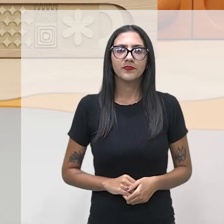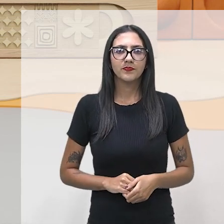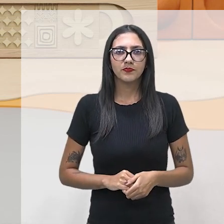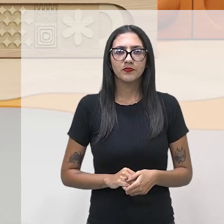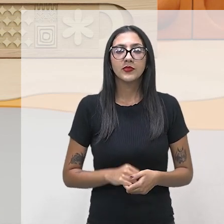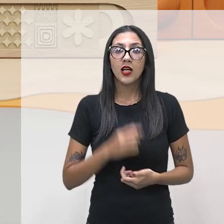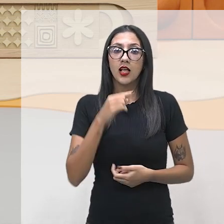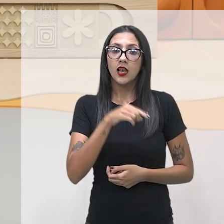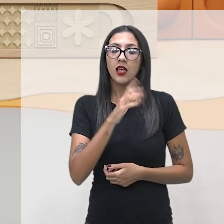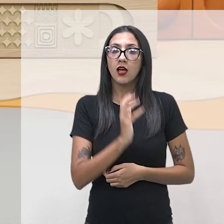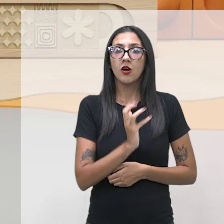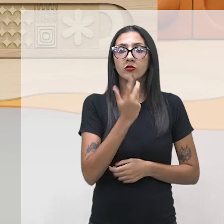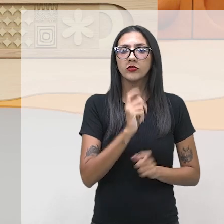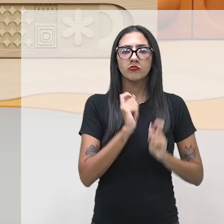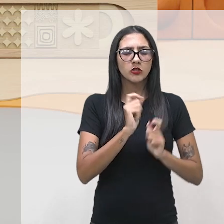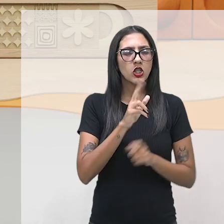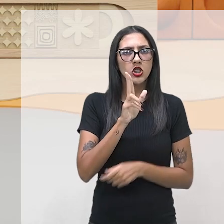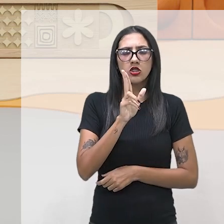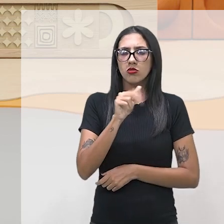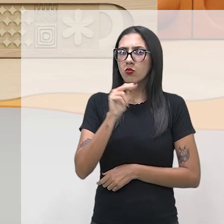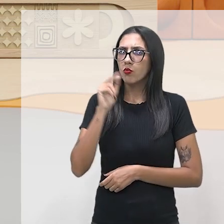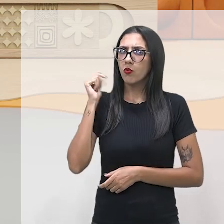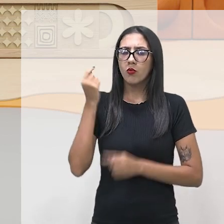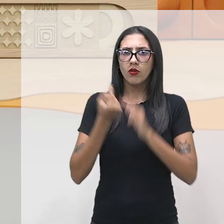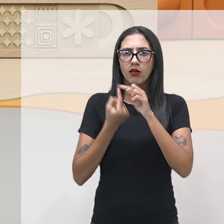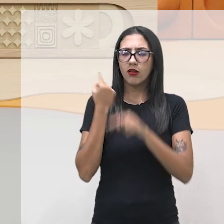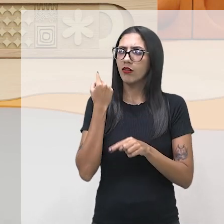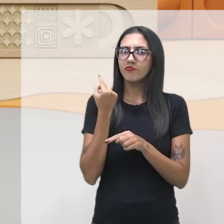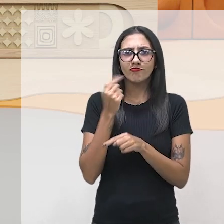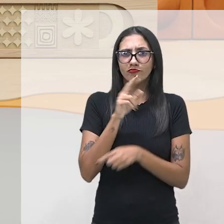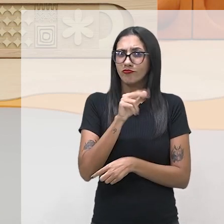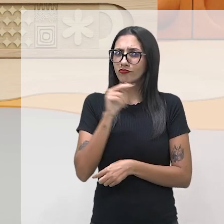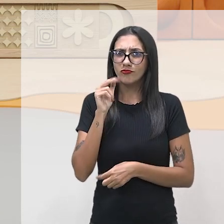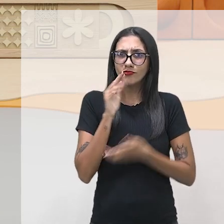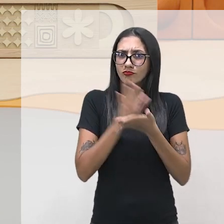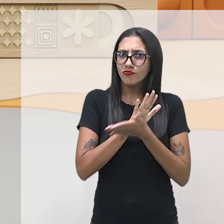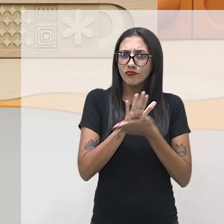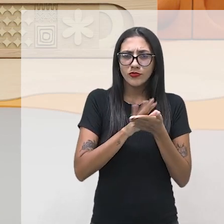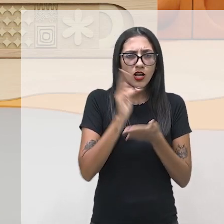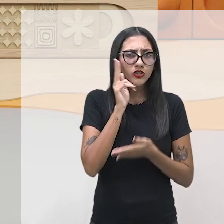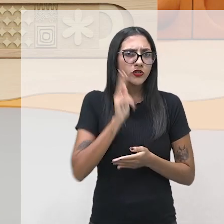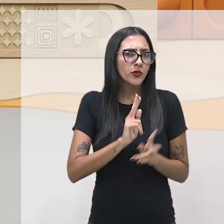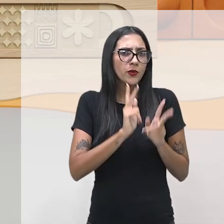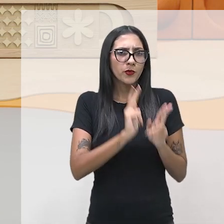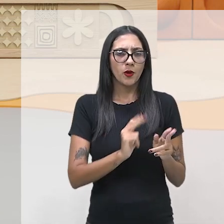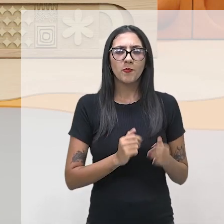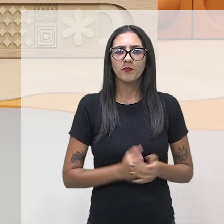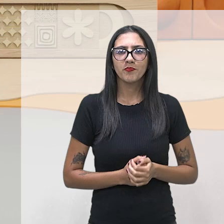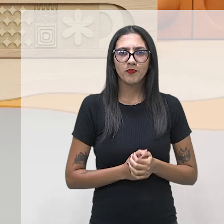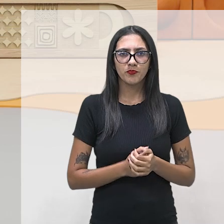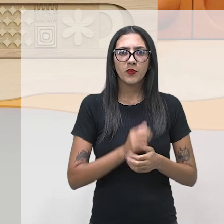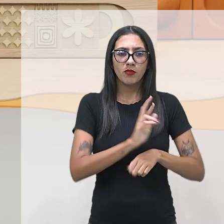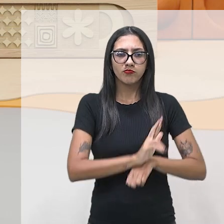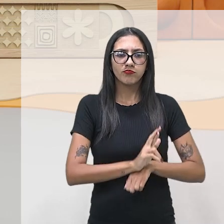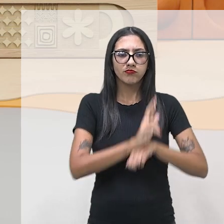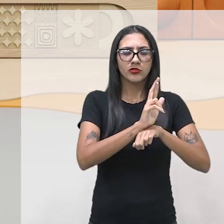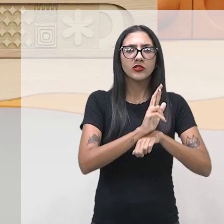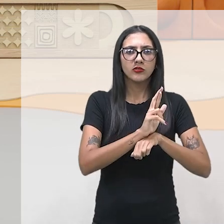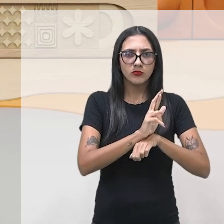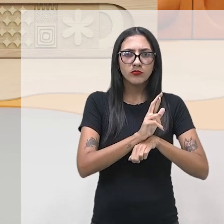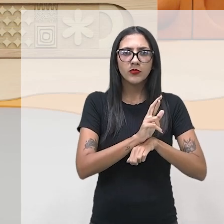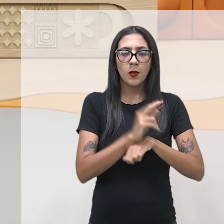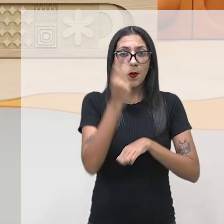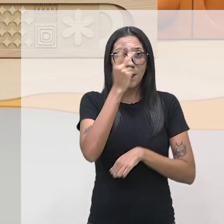gente, algo nunca antes visto na história mundial, onde escravizados conseguiram tomar o poder